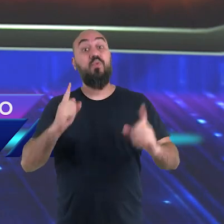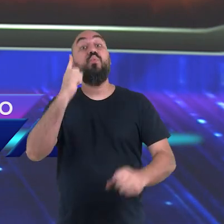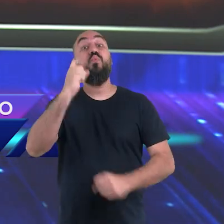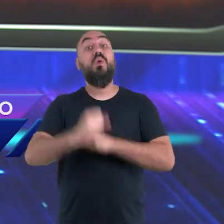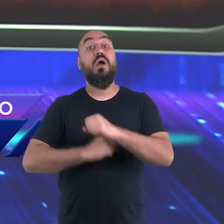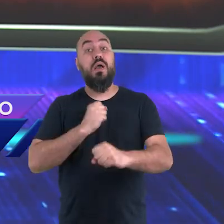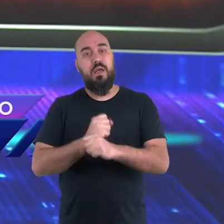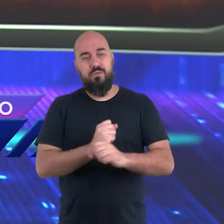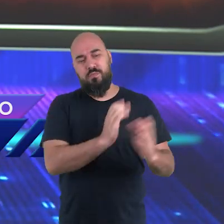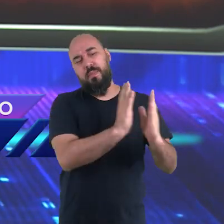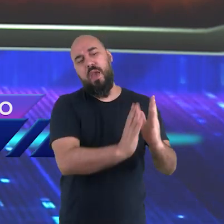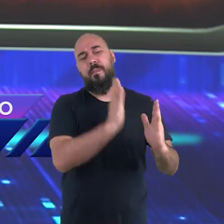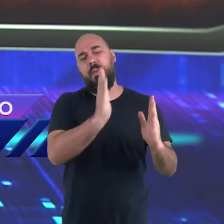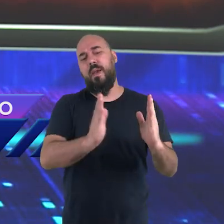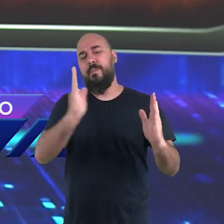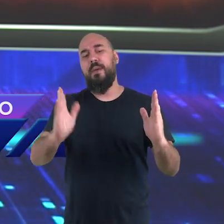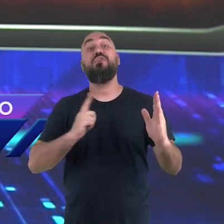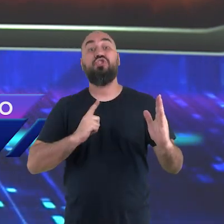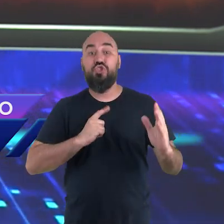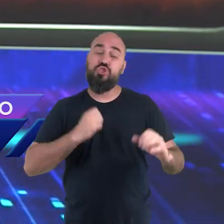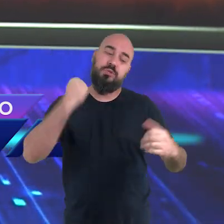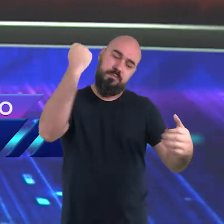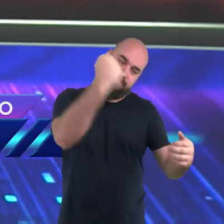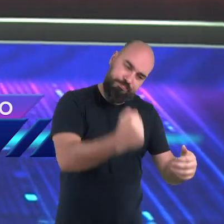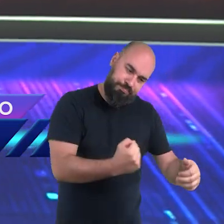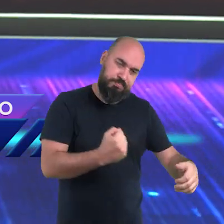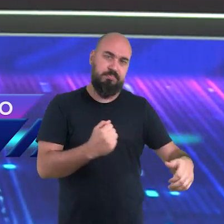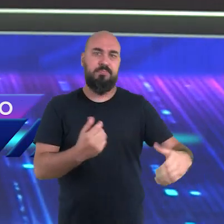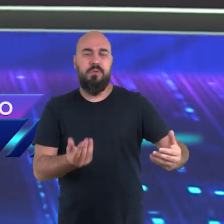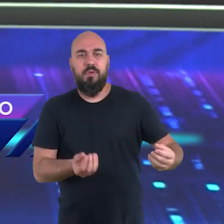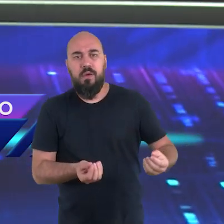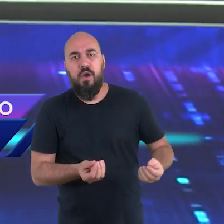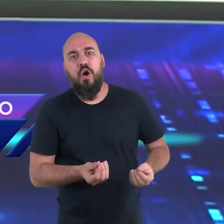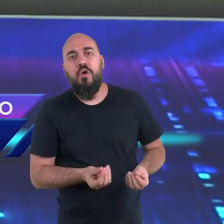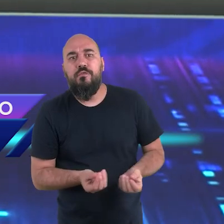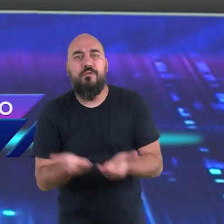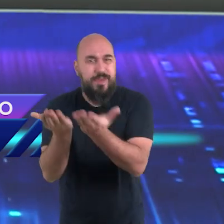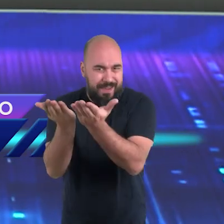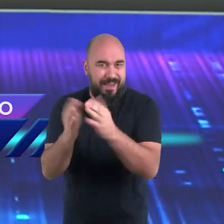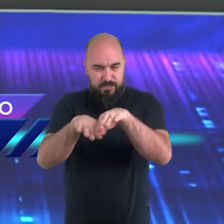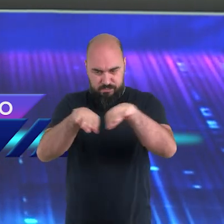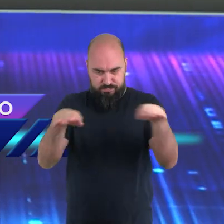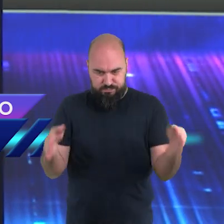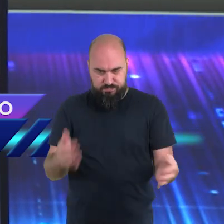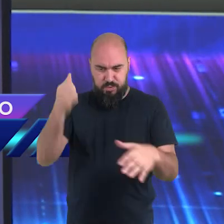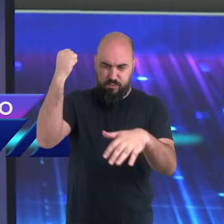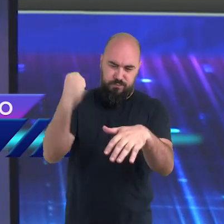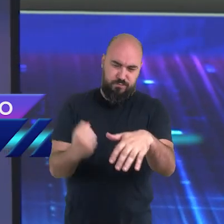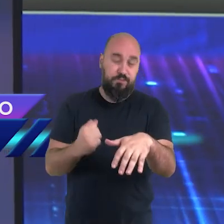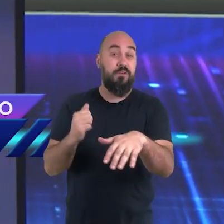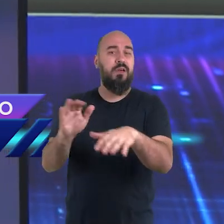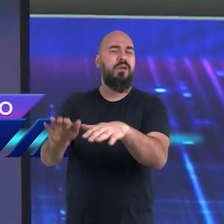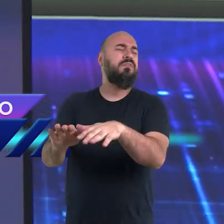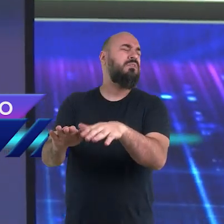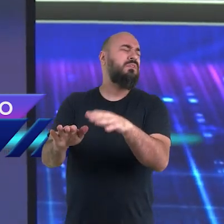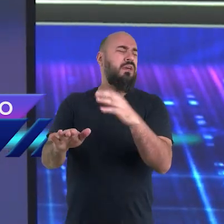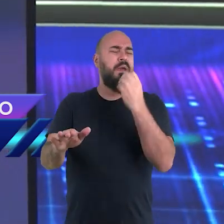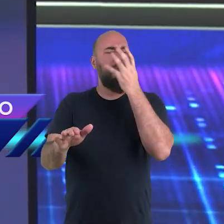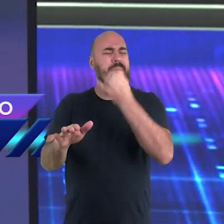até o santuário, levando as suas ofertas, e eles faziam o seguinte: estava o cordeirinho, colocava a mão sobre a cabeça do cordeirinho